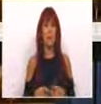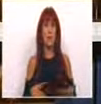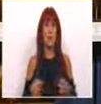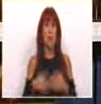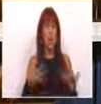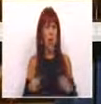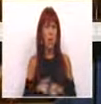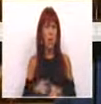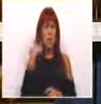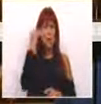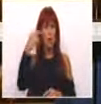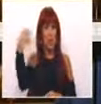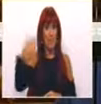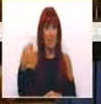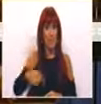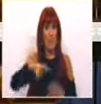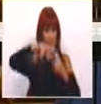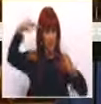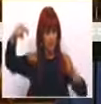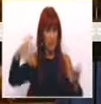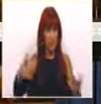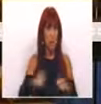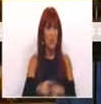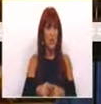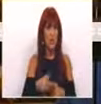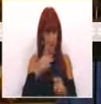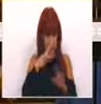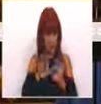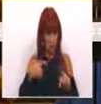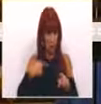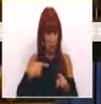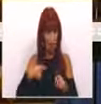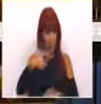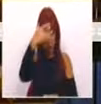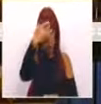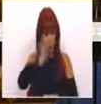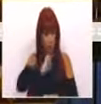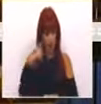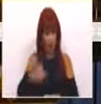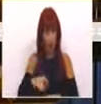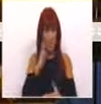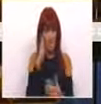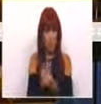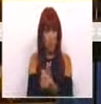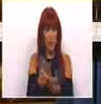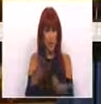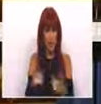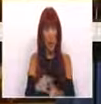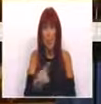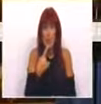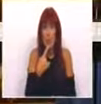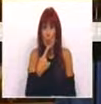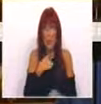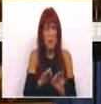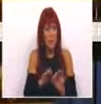mas agora como futura Presidente de Câmara, se não nos acompanha neste entendimento de que este processo é